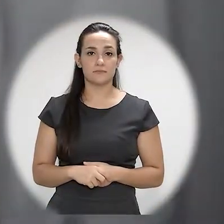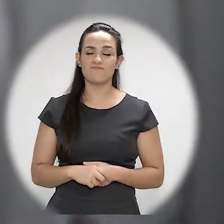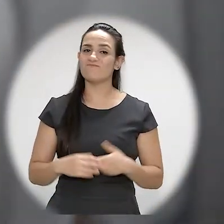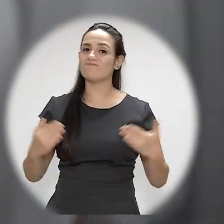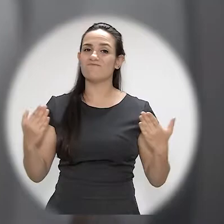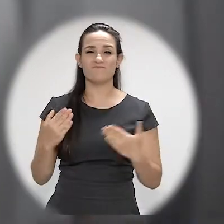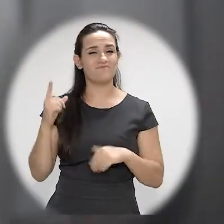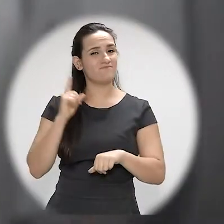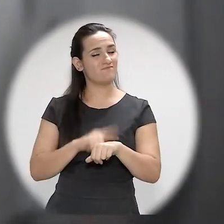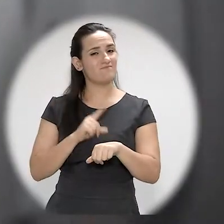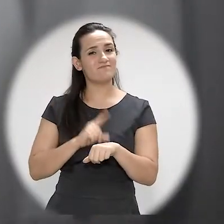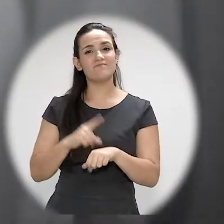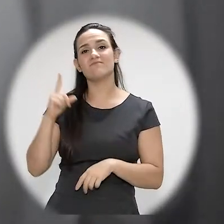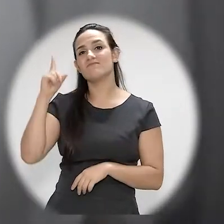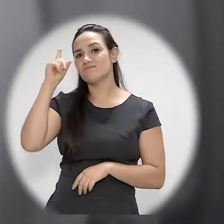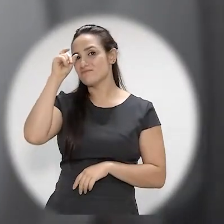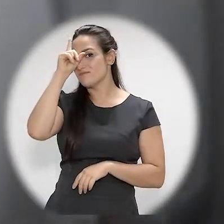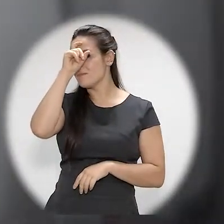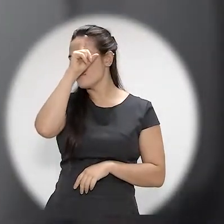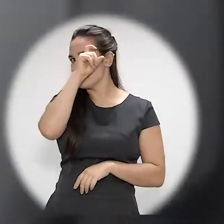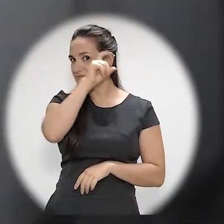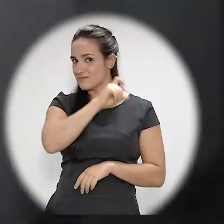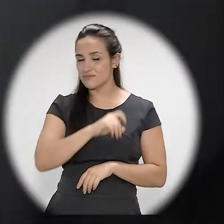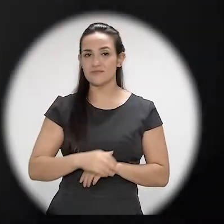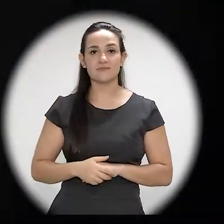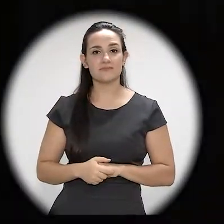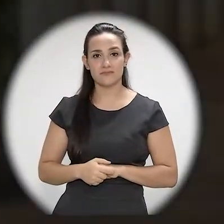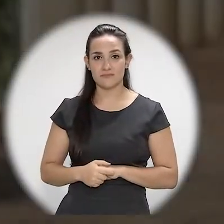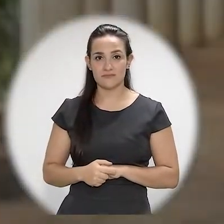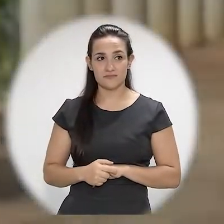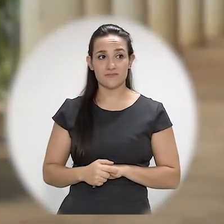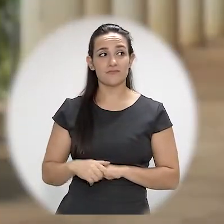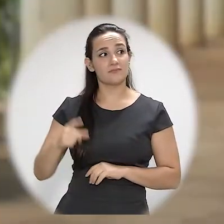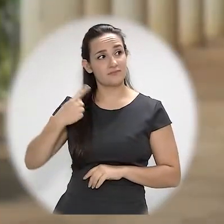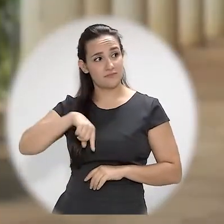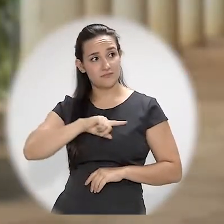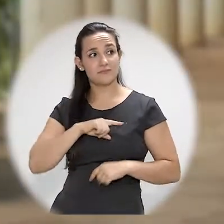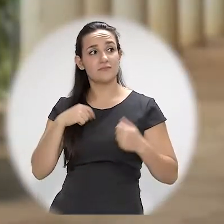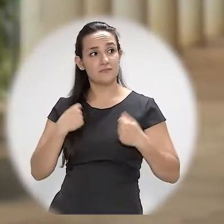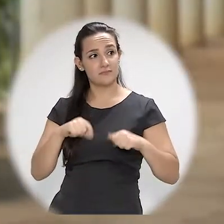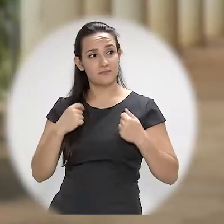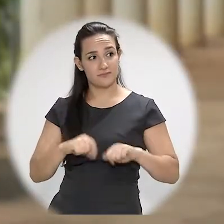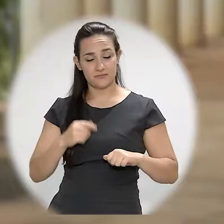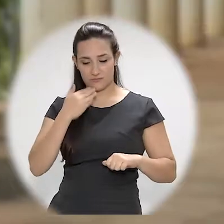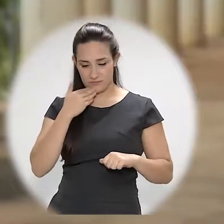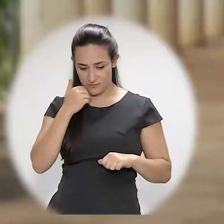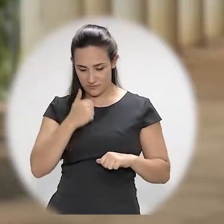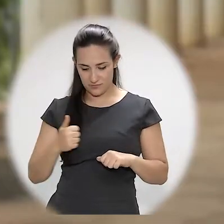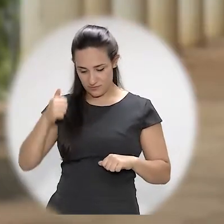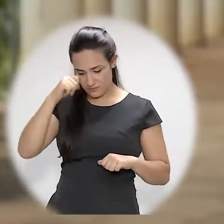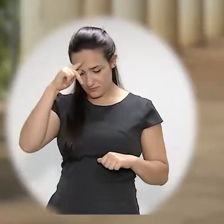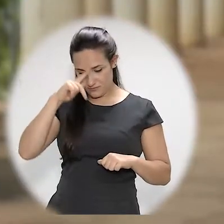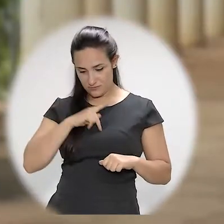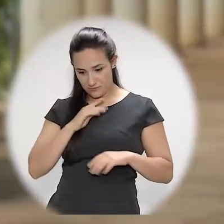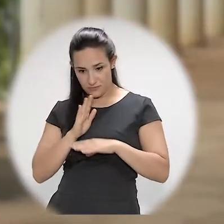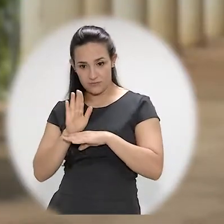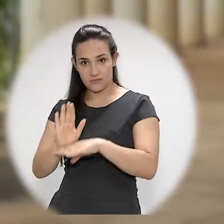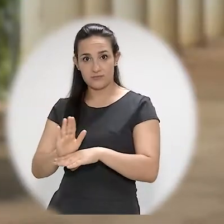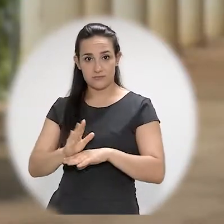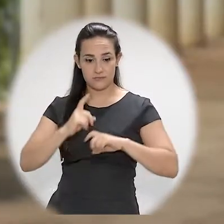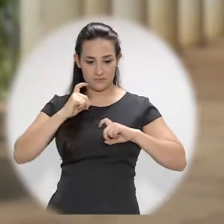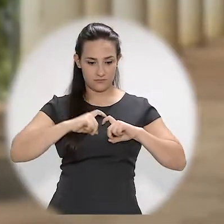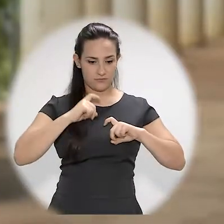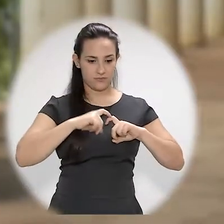Estamos vivendo essa situação que clama por todos nós para que façamos o melhor de nós. E os profissionais de saúde, os médicos, eles têm muito